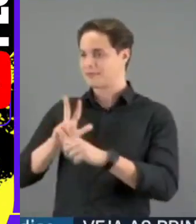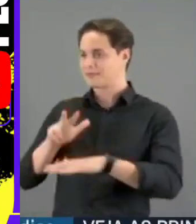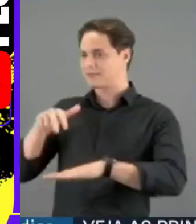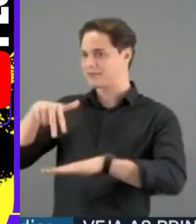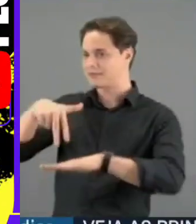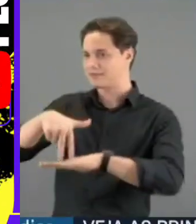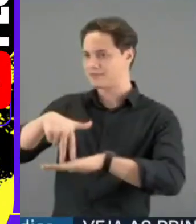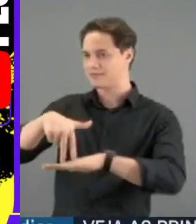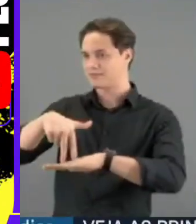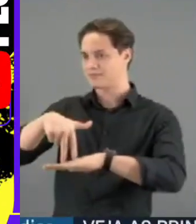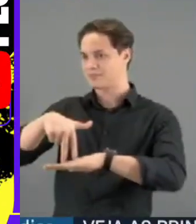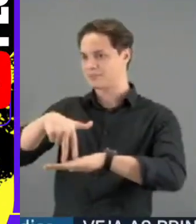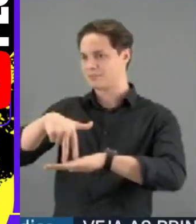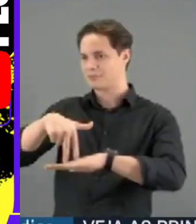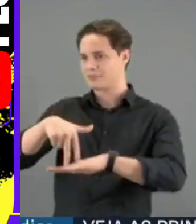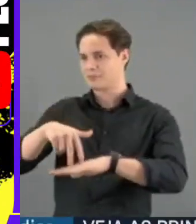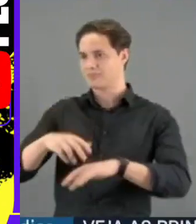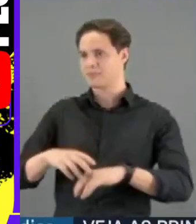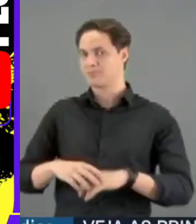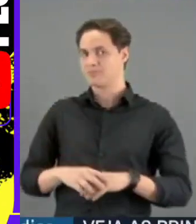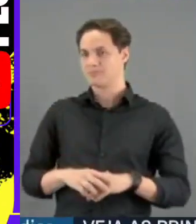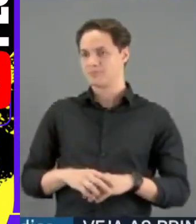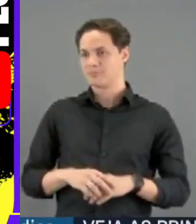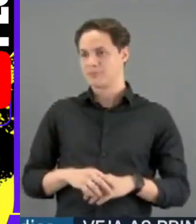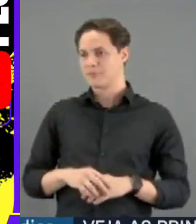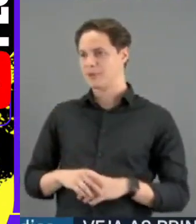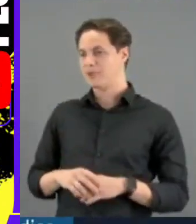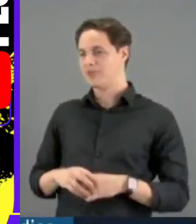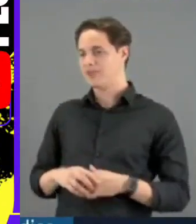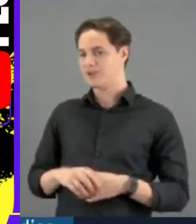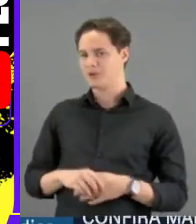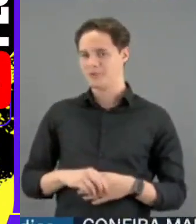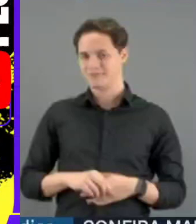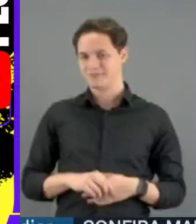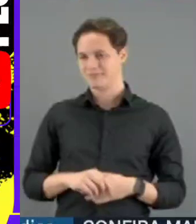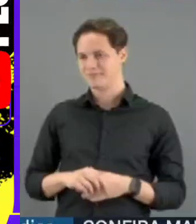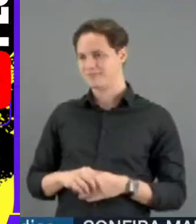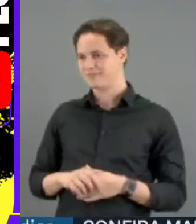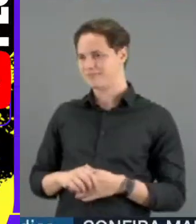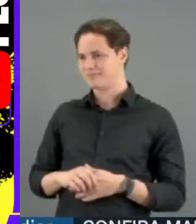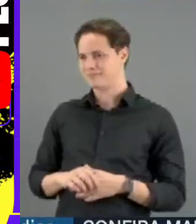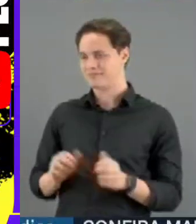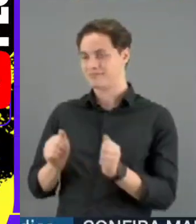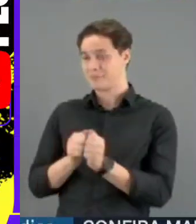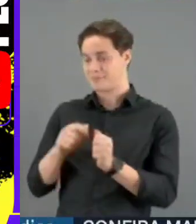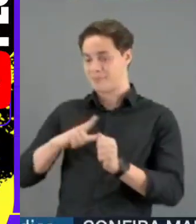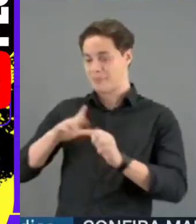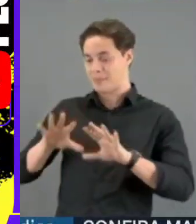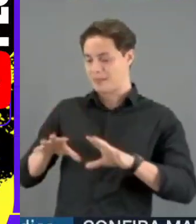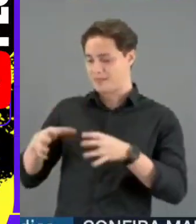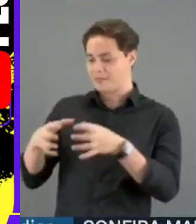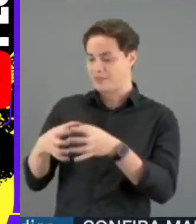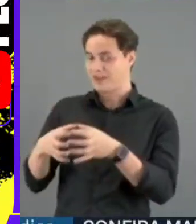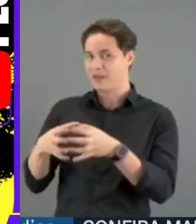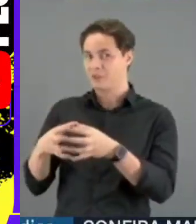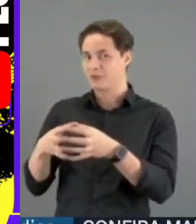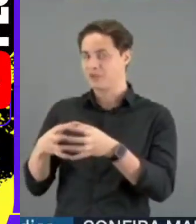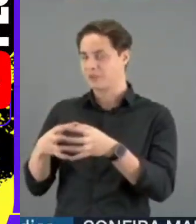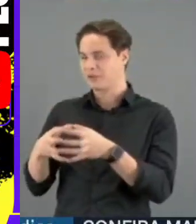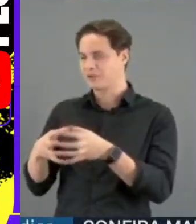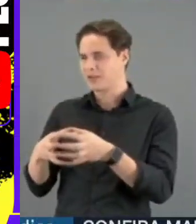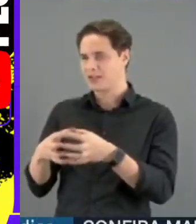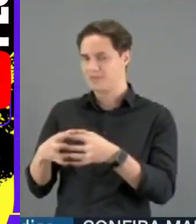os colegas no trabalho. O senhor não estava nos grupos que recebiam as ameaças,